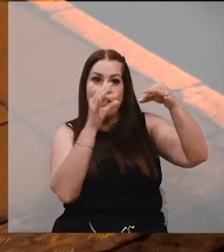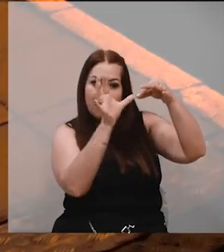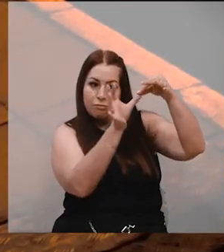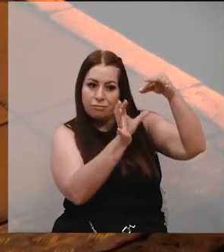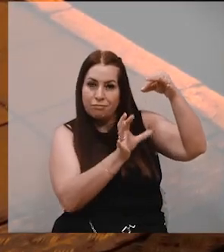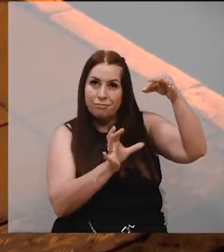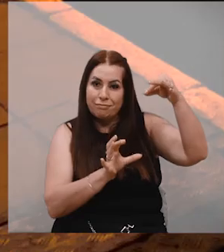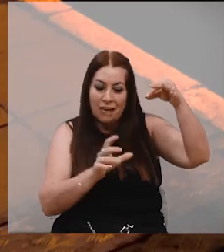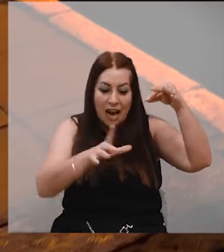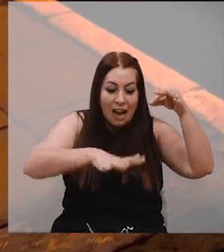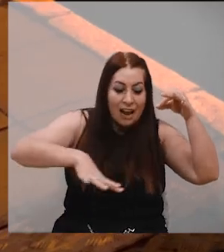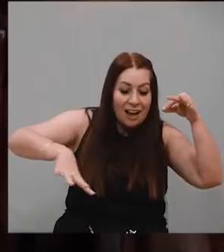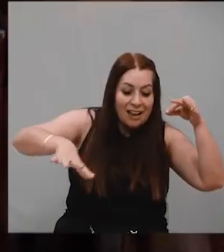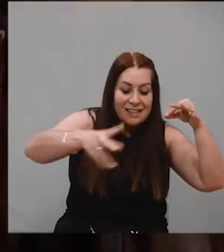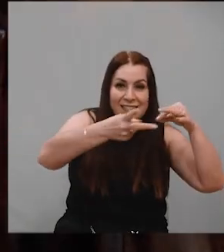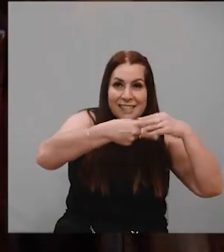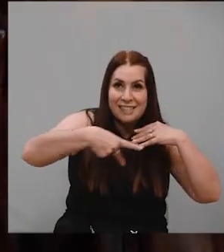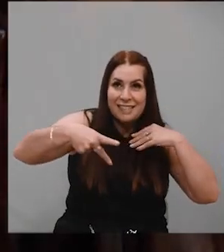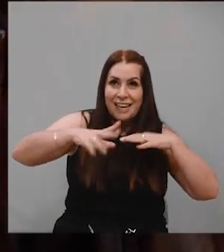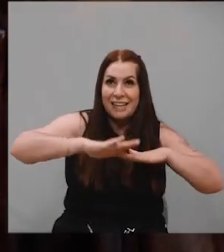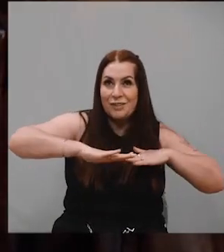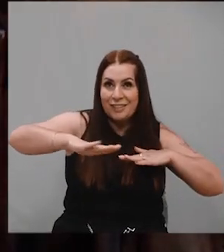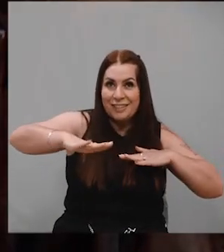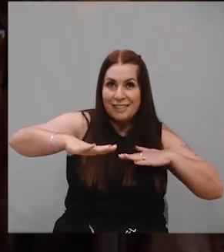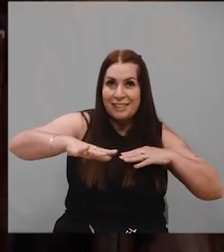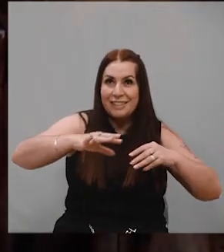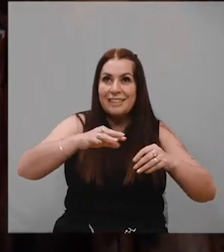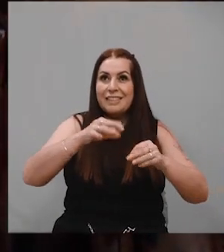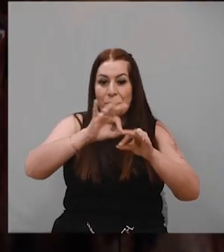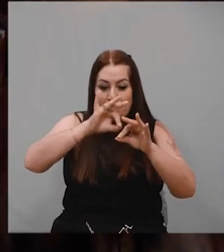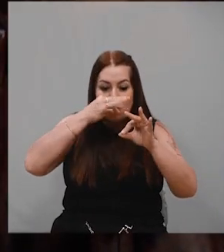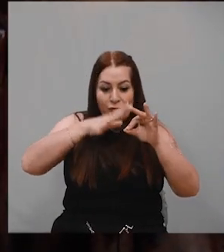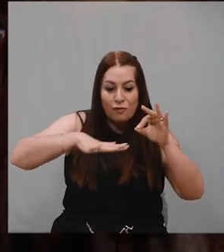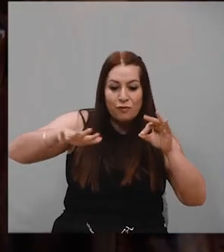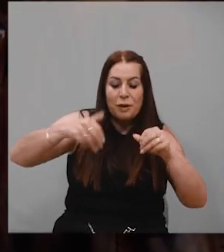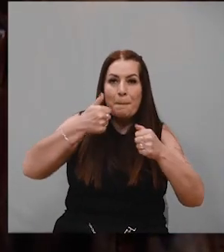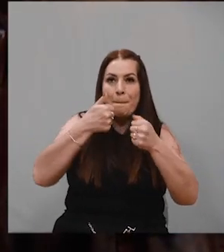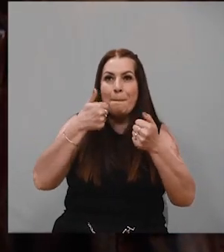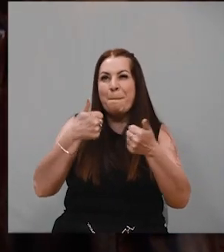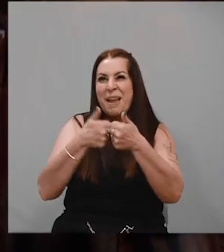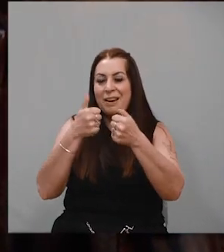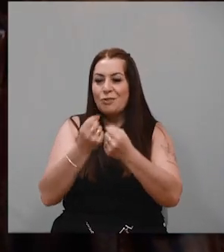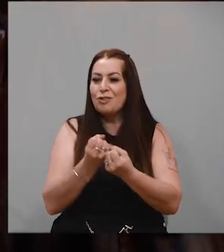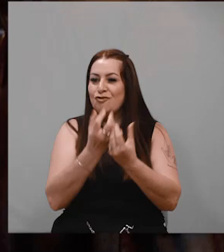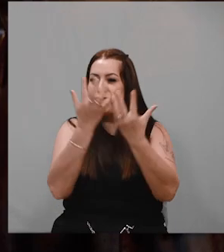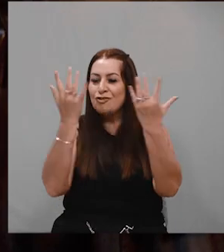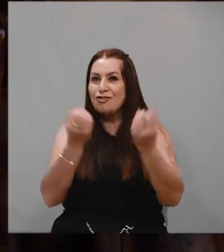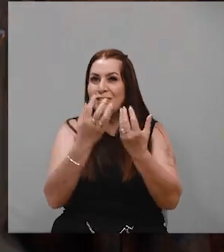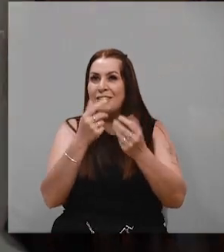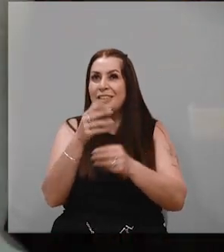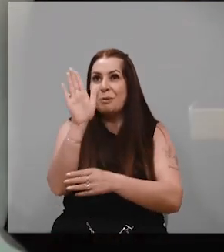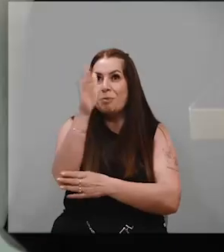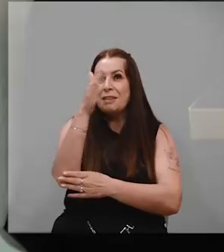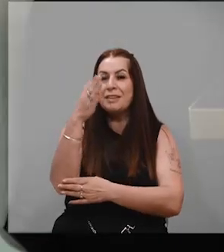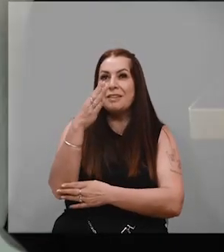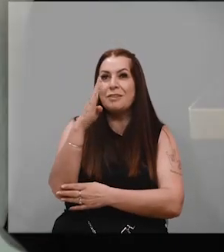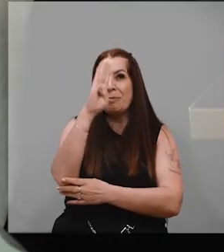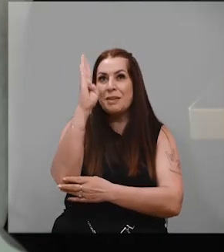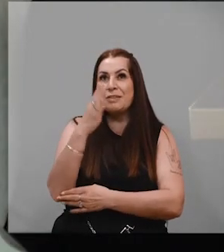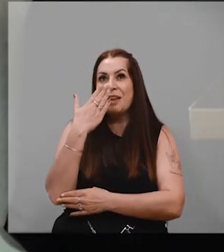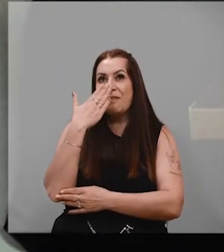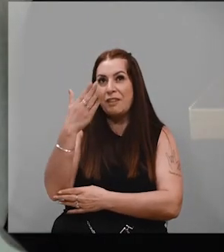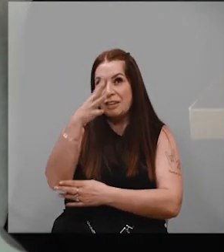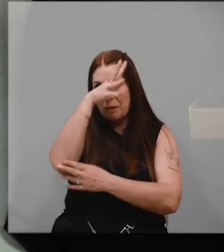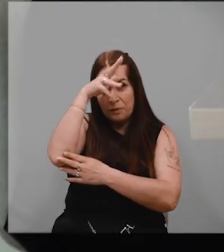Na praça, desenhado ali na calçada. Então, Ao redor do chafariz. isso. E, a E gente uma bandeira do Brasil na frente da prefeitura.